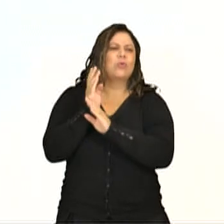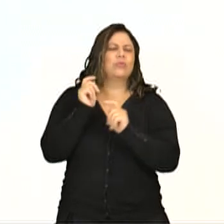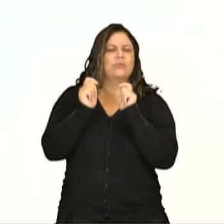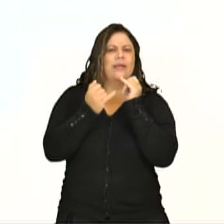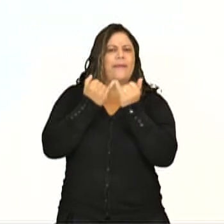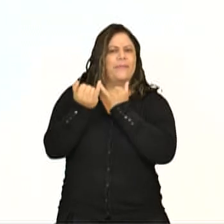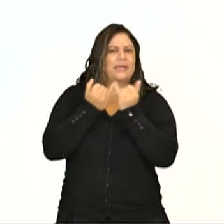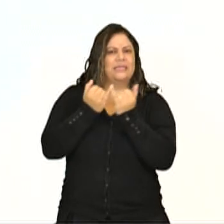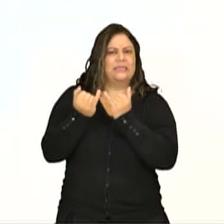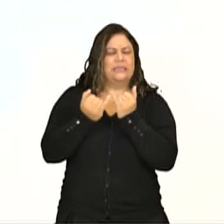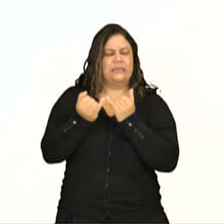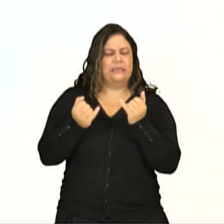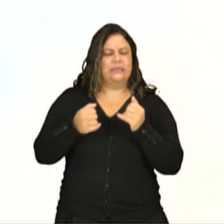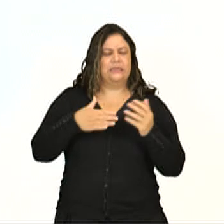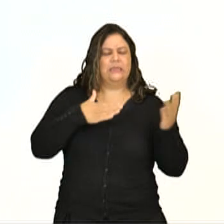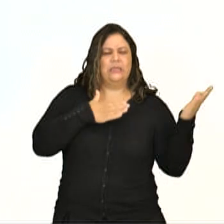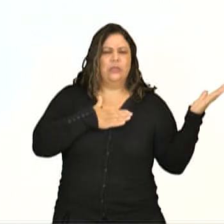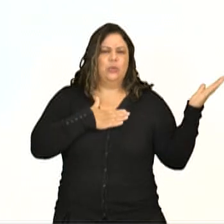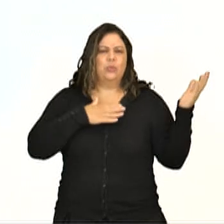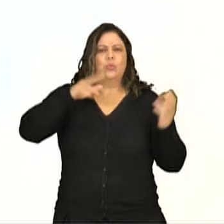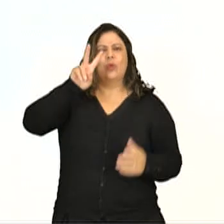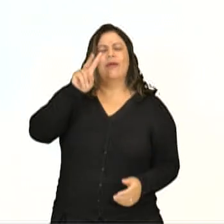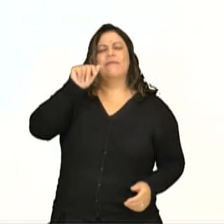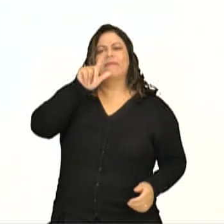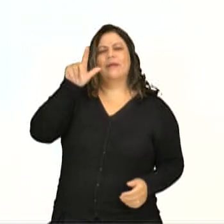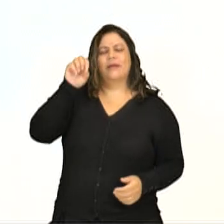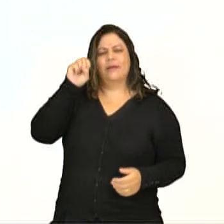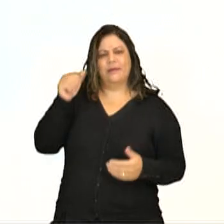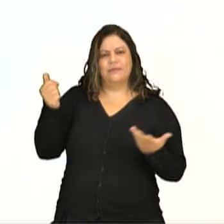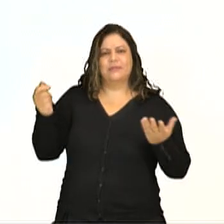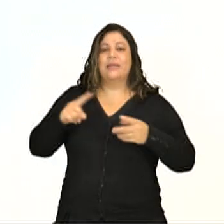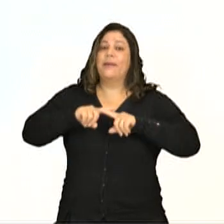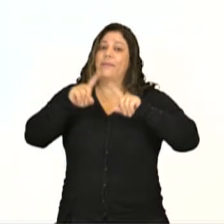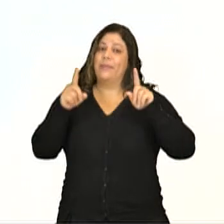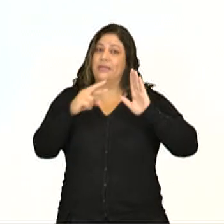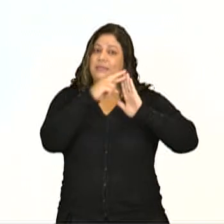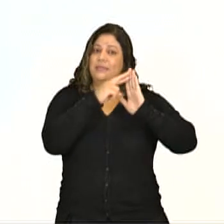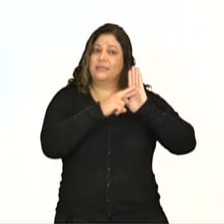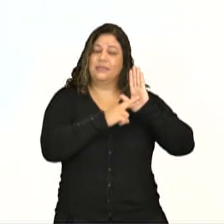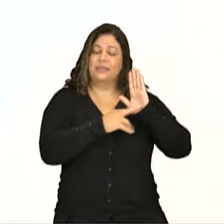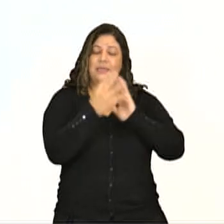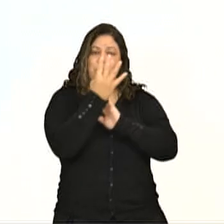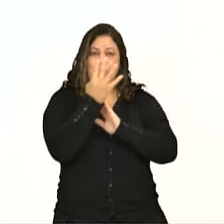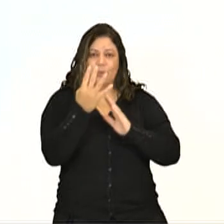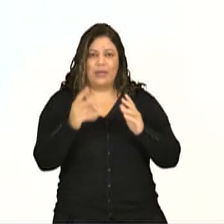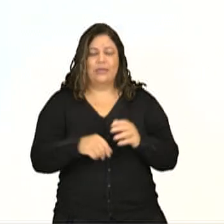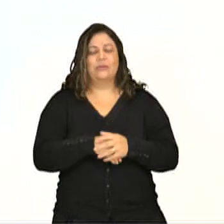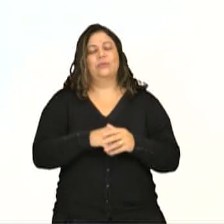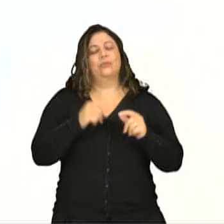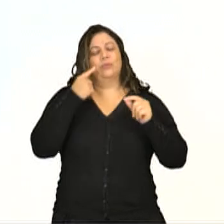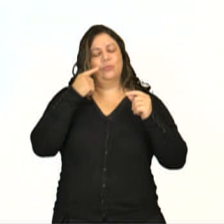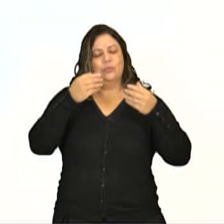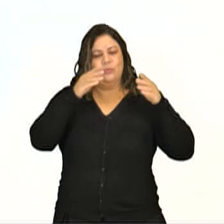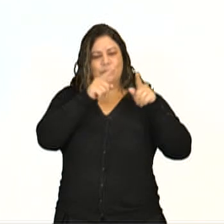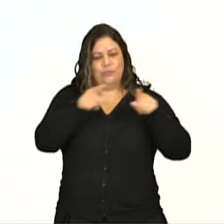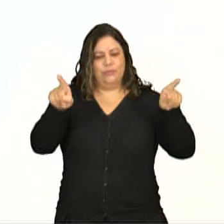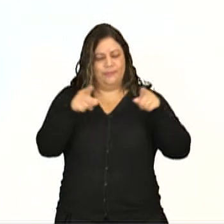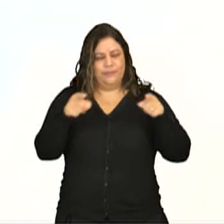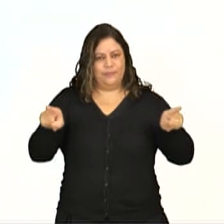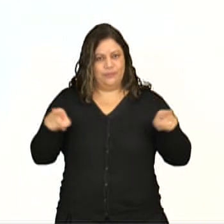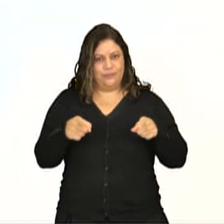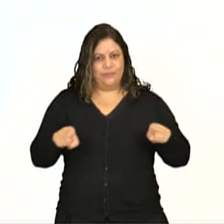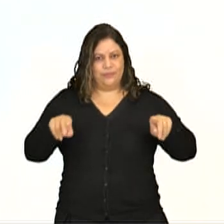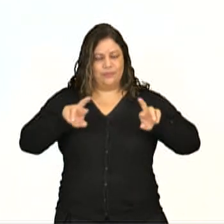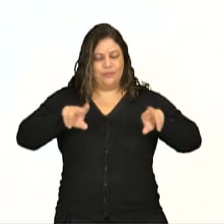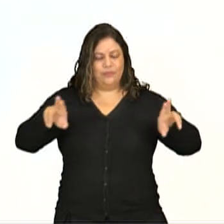valsa, porém o Foxtrot é um ritmo quaternário. Lembrando que a valsa é um ritmo ternário, então ela até pode